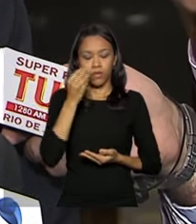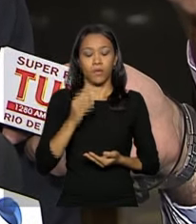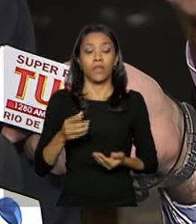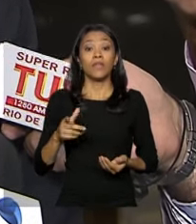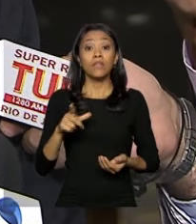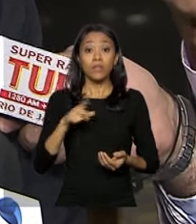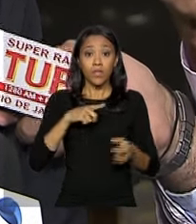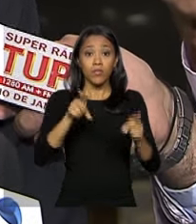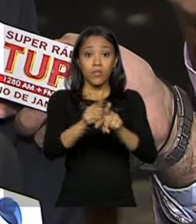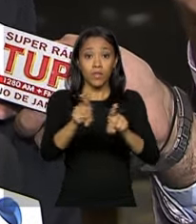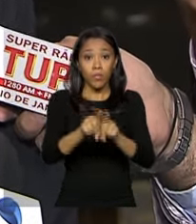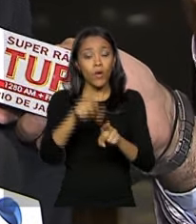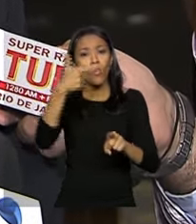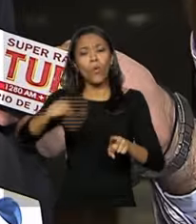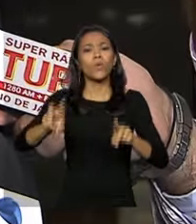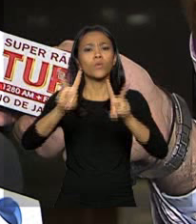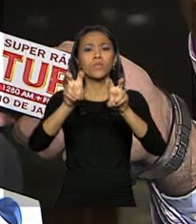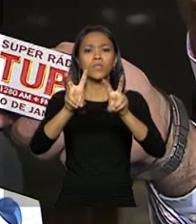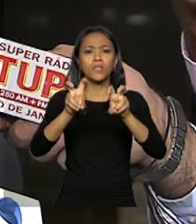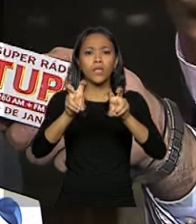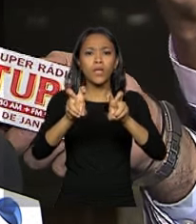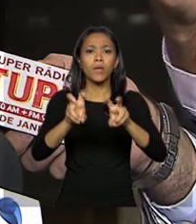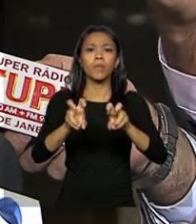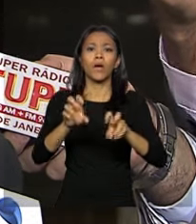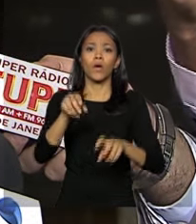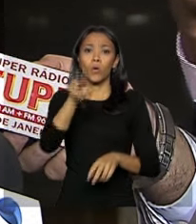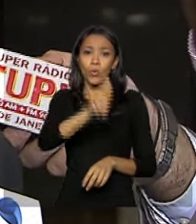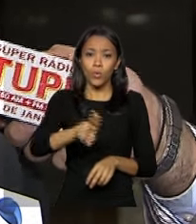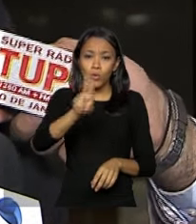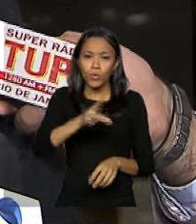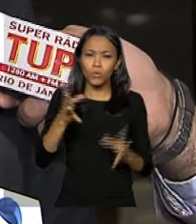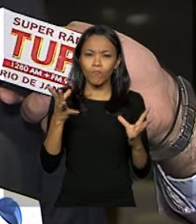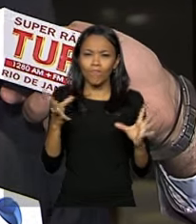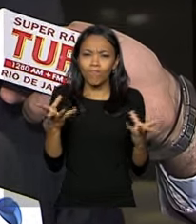também o tema de eficiência energética,